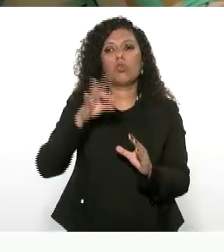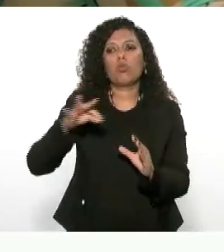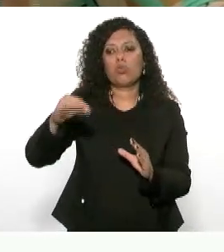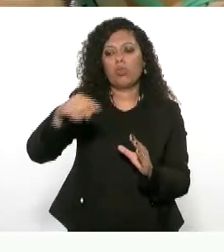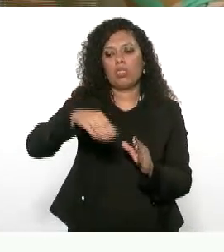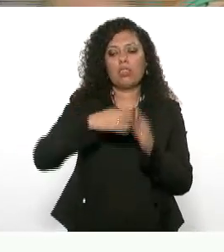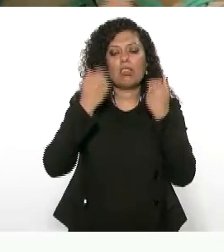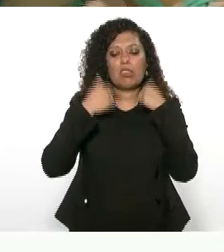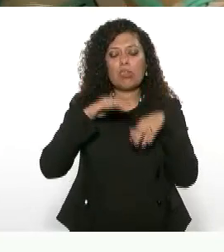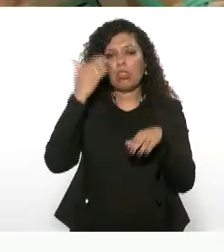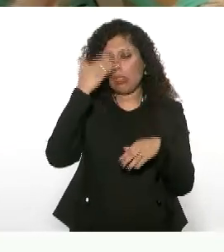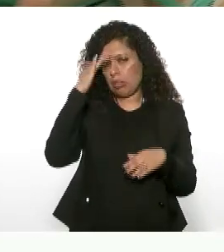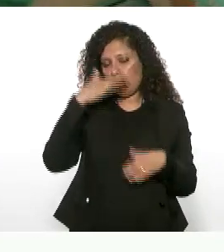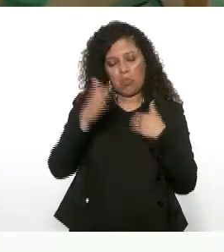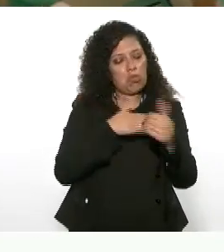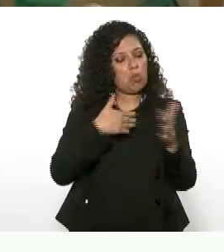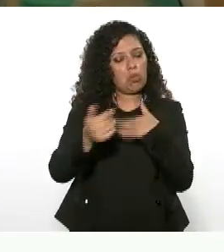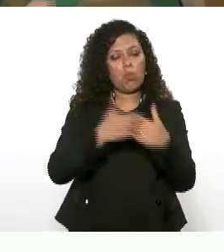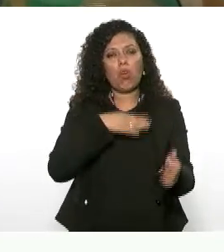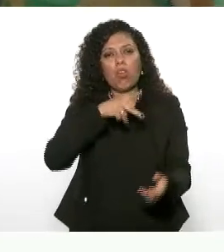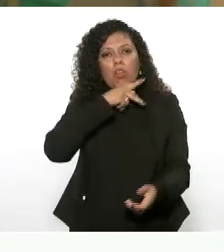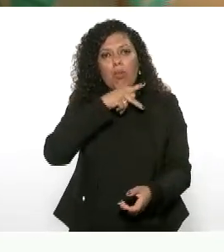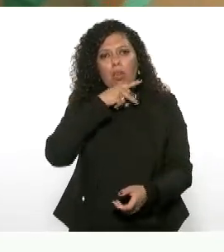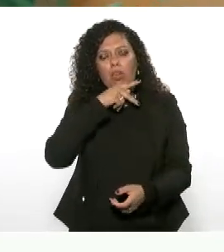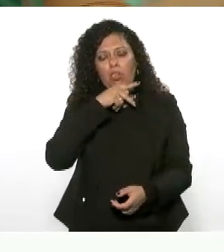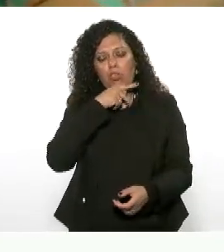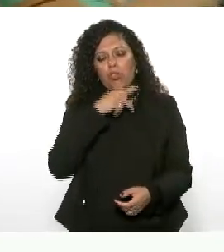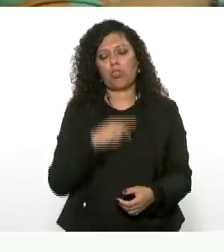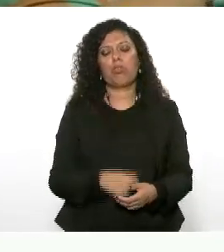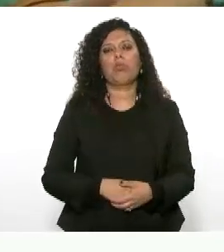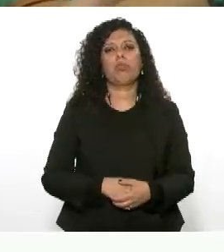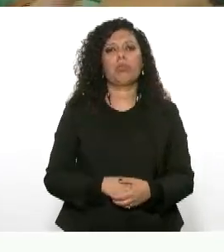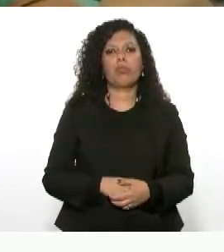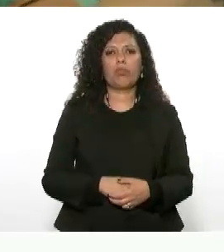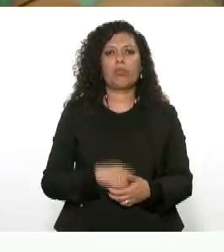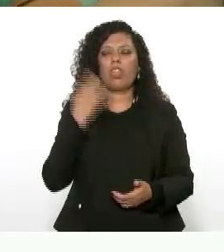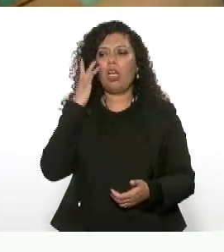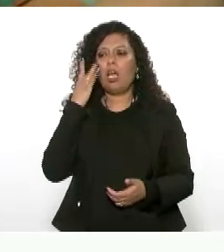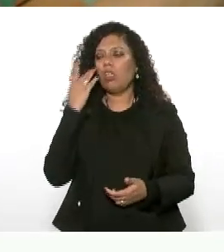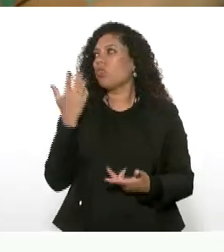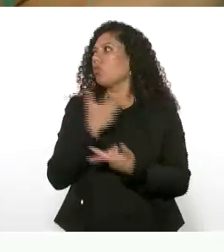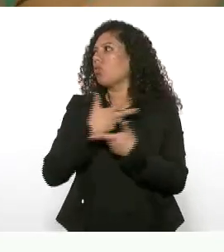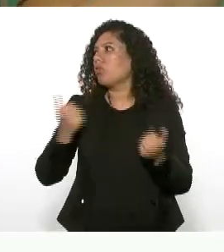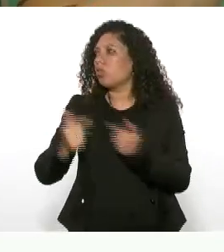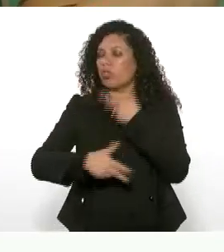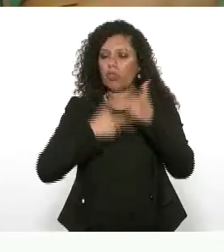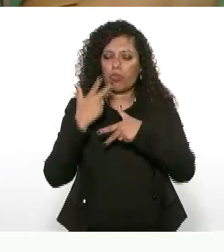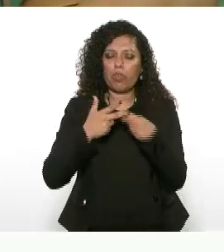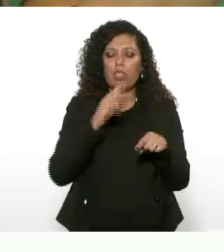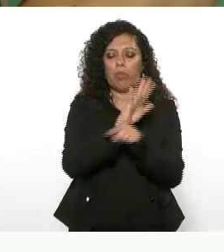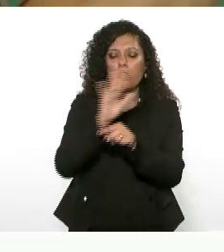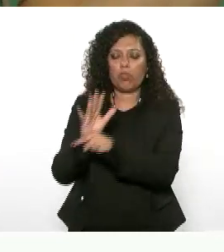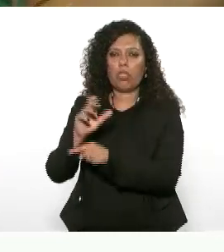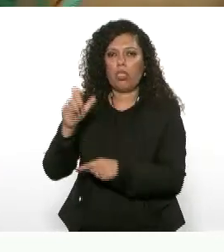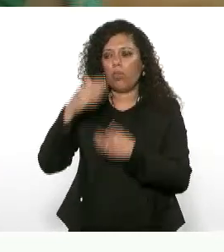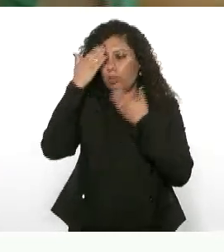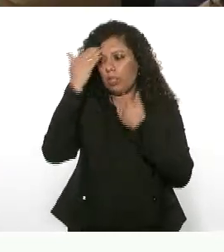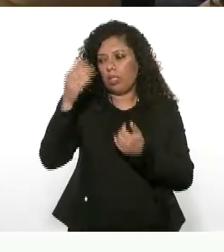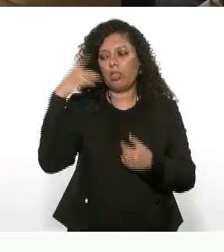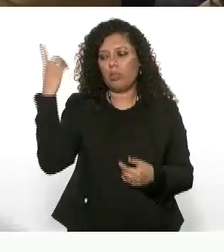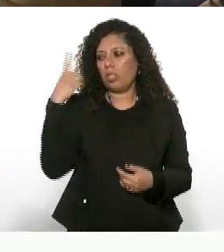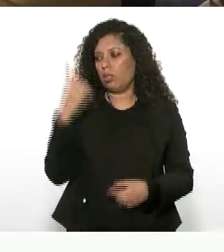governo, independente da questão político-partidária e ideológica. Então, as considerações que eu pude dar foram essas. Muito obrigado,